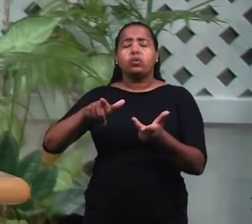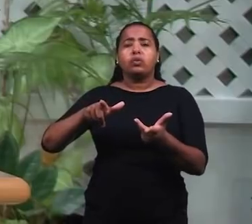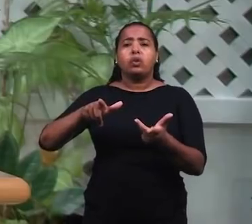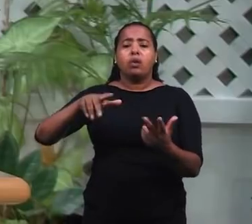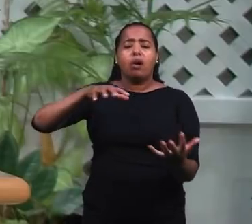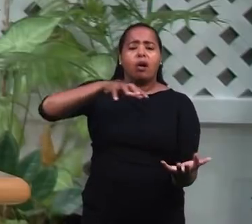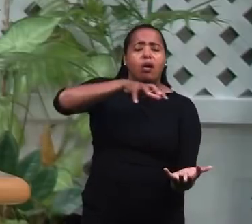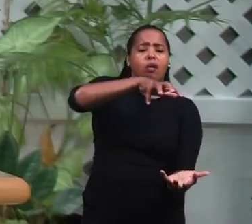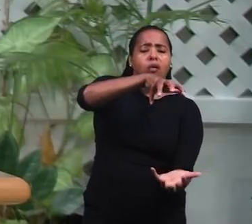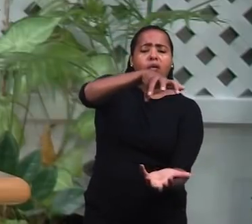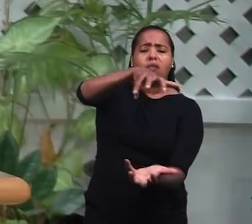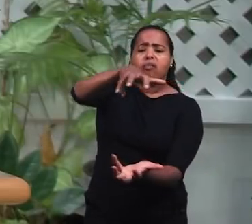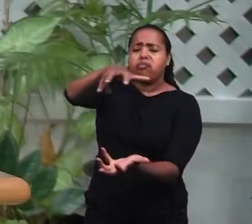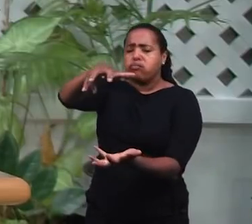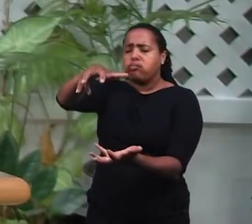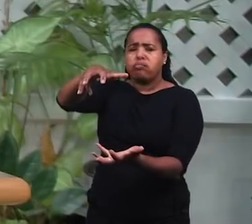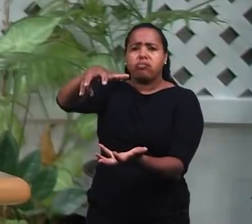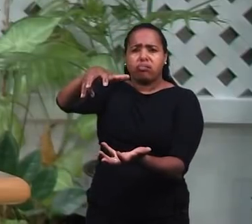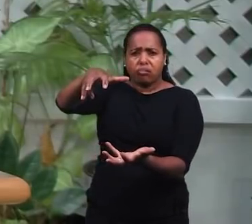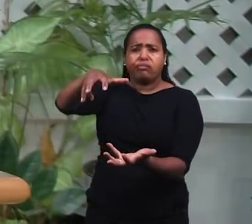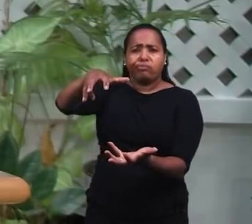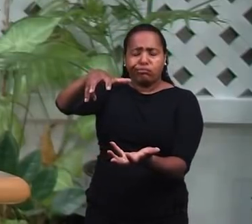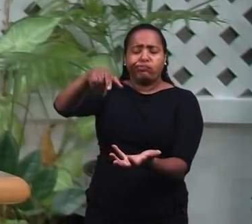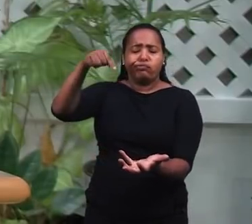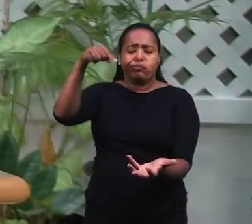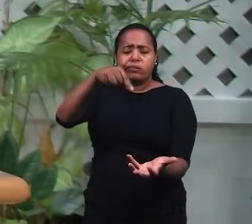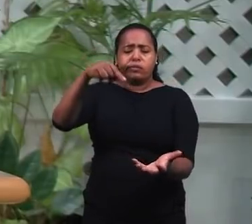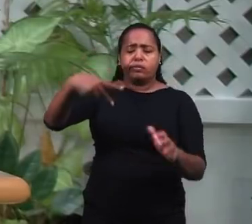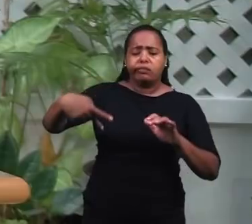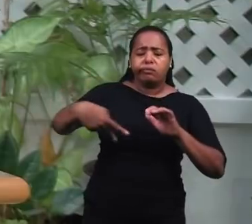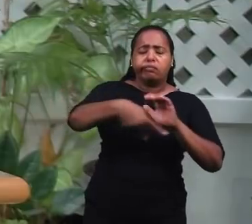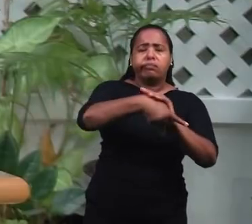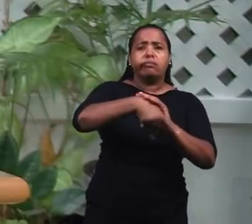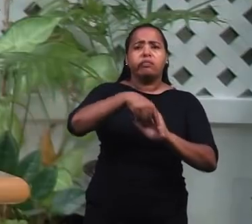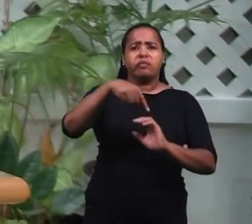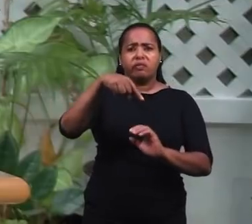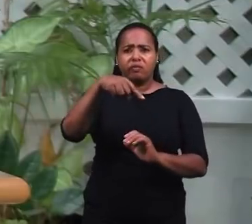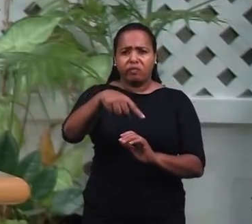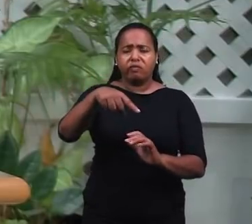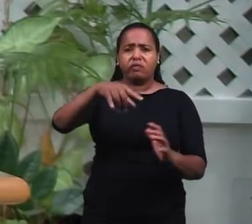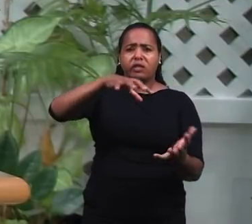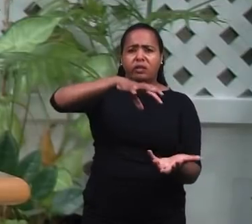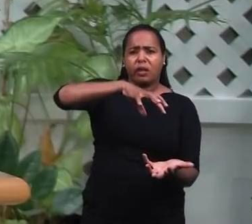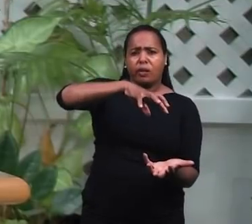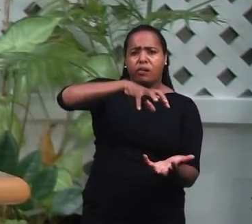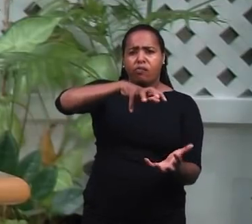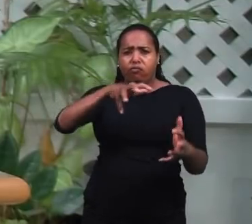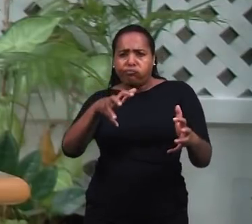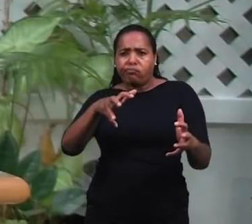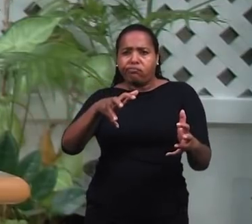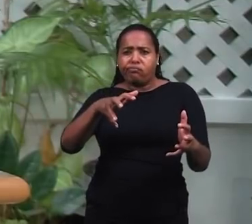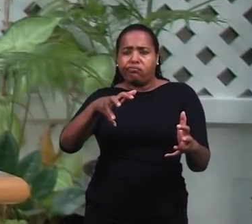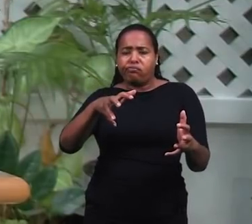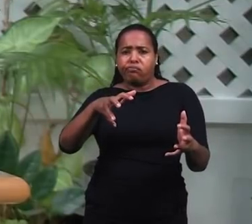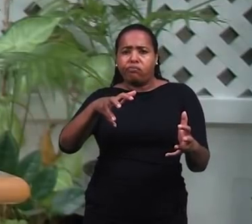A terra em si mesmo ou por si própria tem se